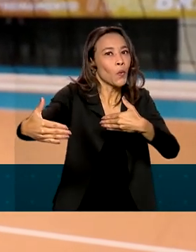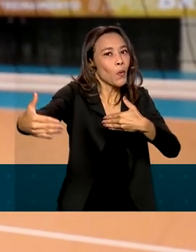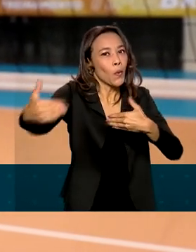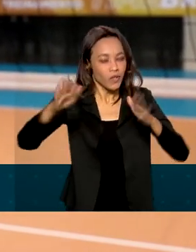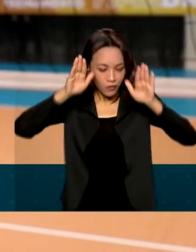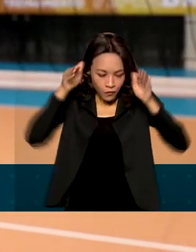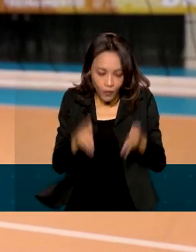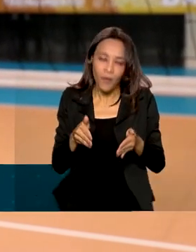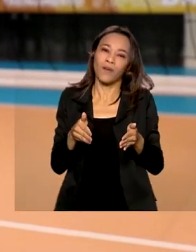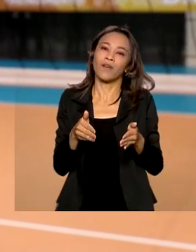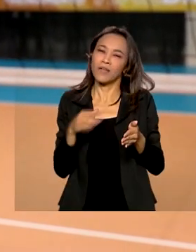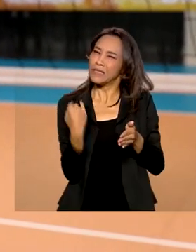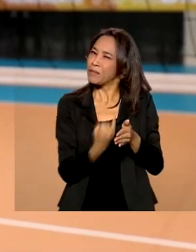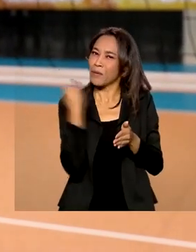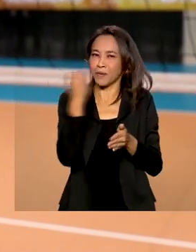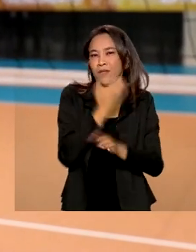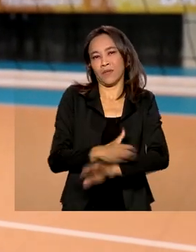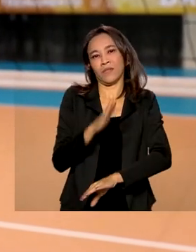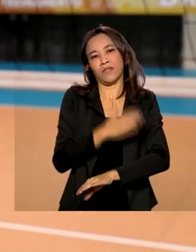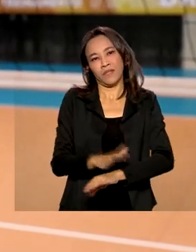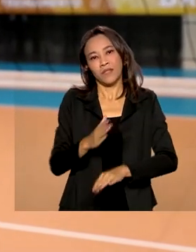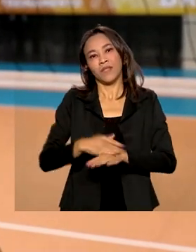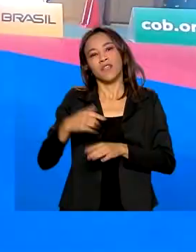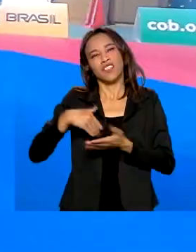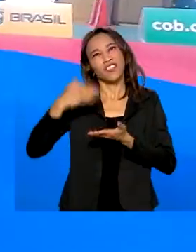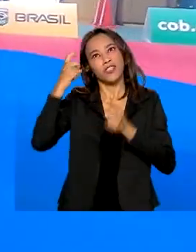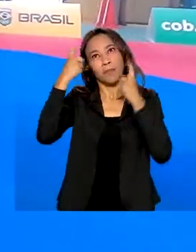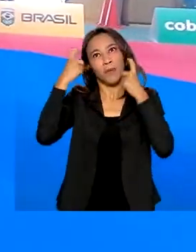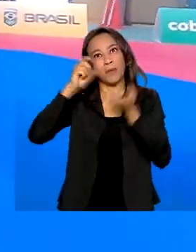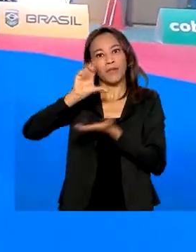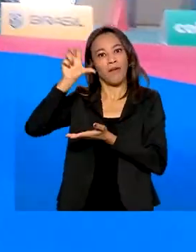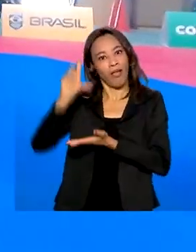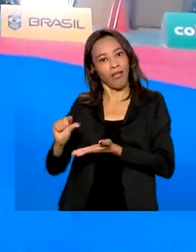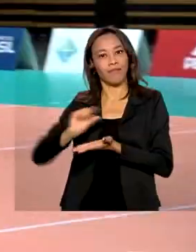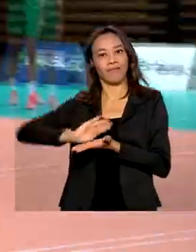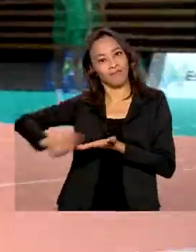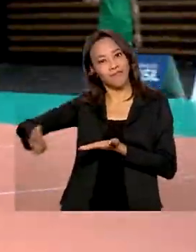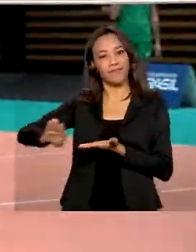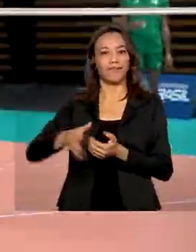é muito importante uma preocupação a menos né